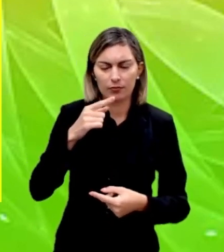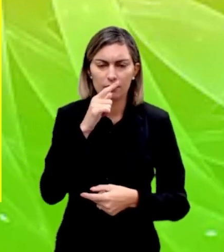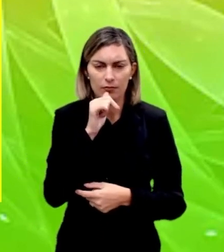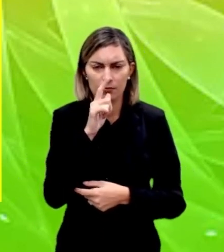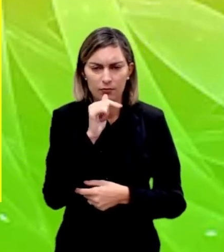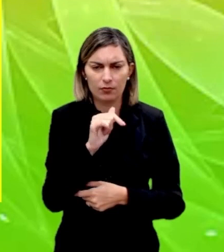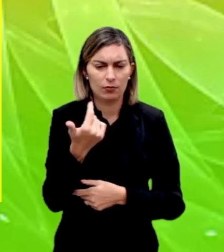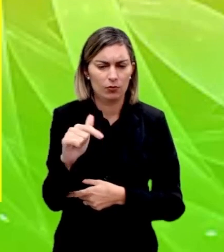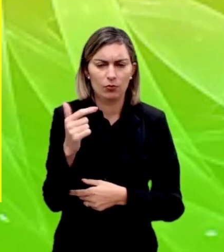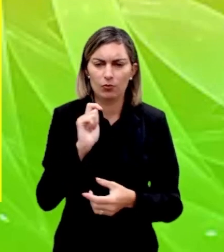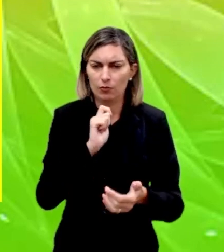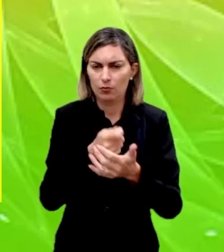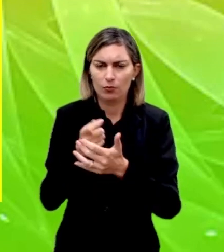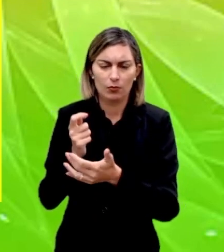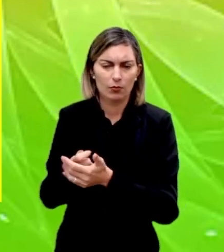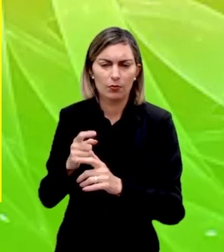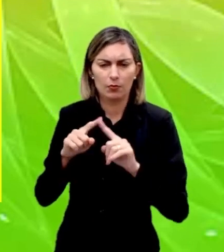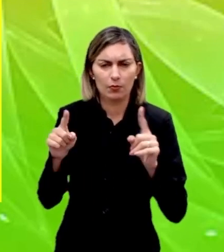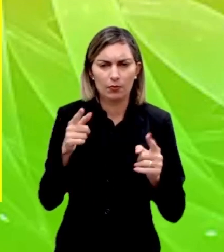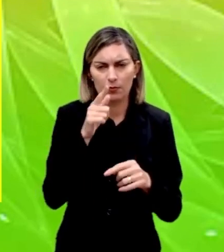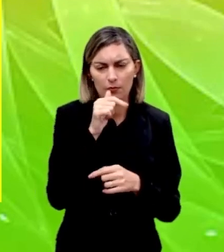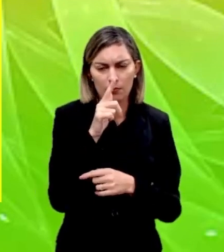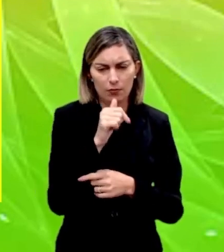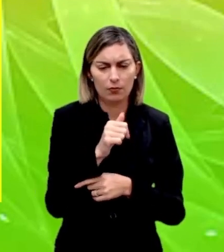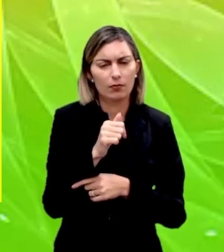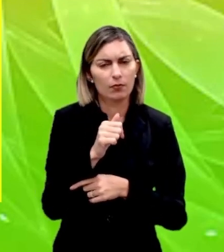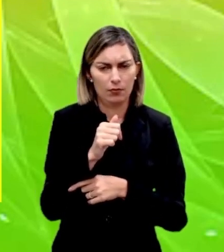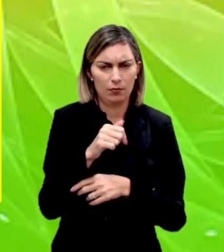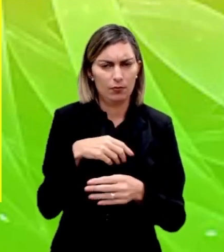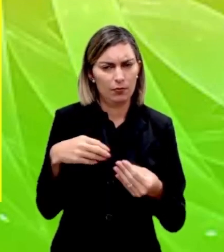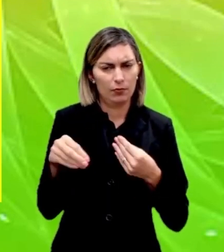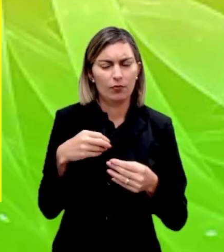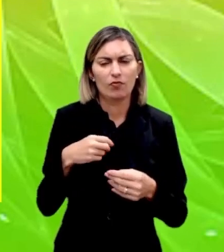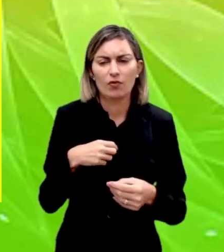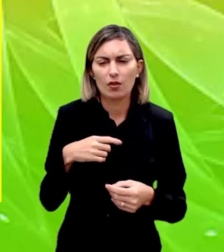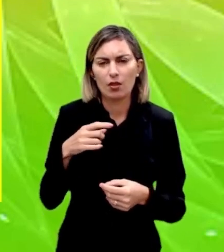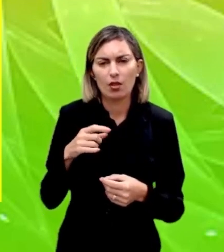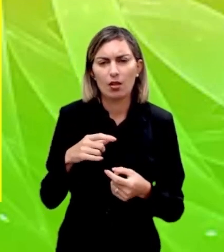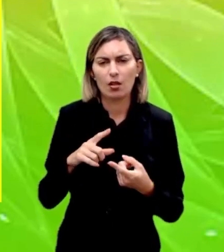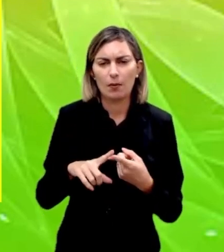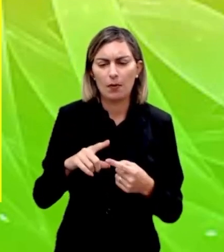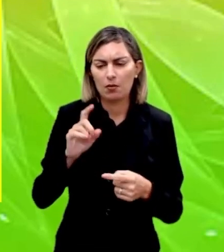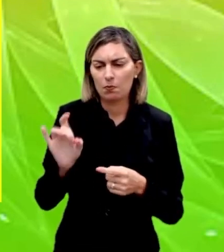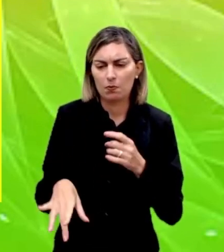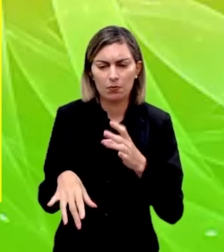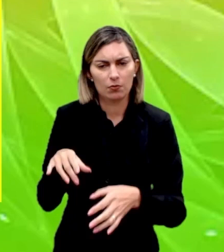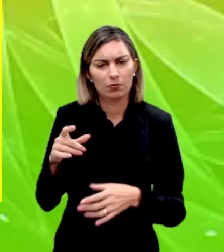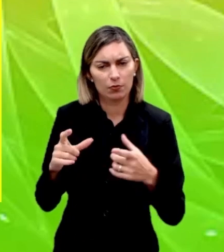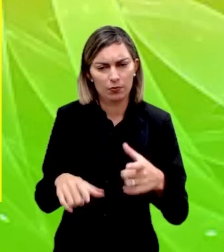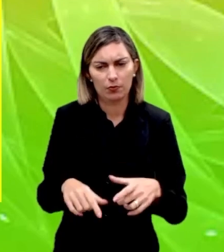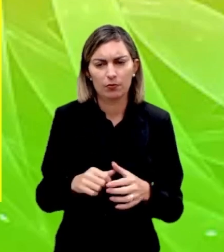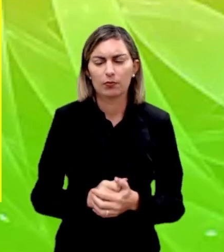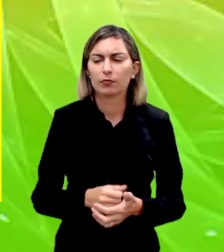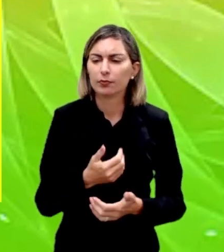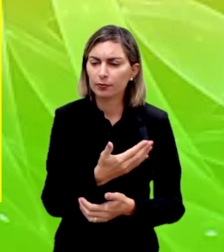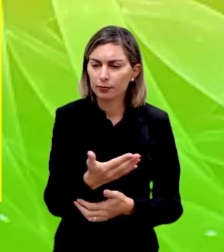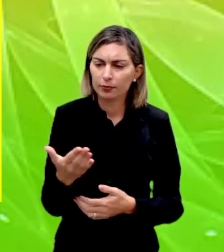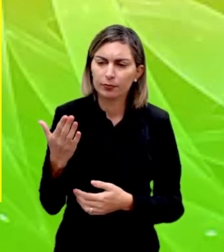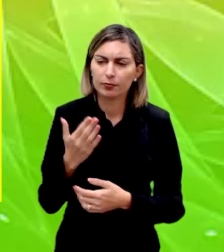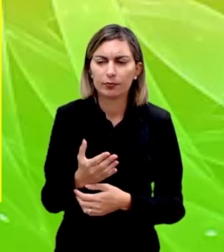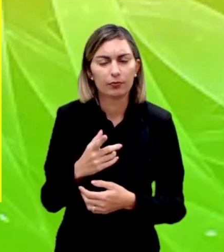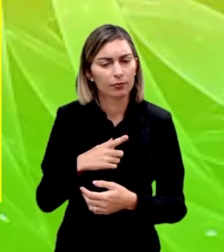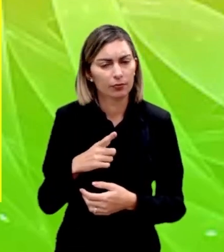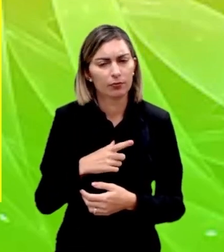não ter que comprar mais água e adquirir mais plástico e jogar mais plástico no meio ambiente. Isso aí pode parecer